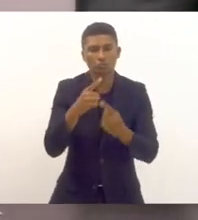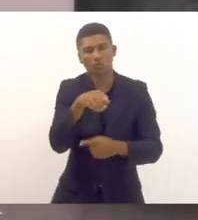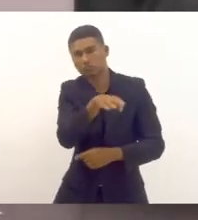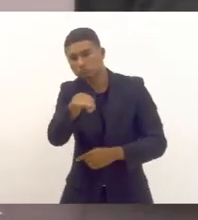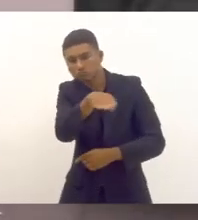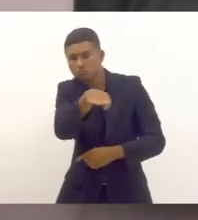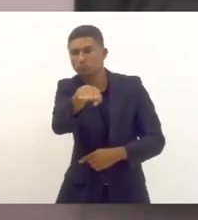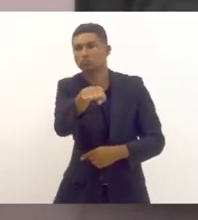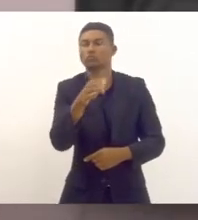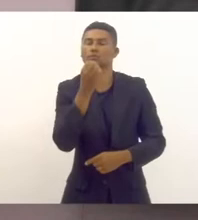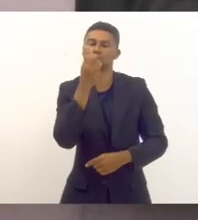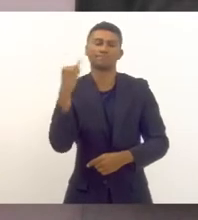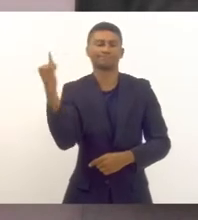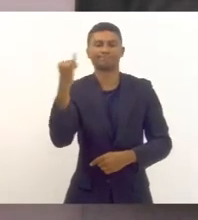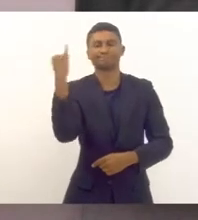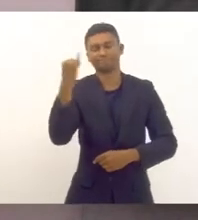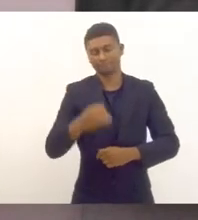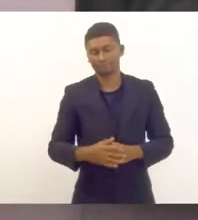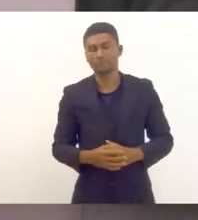eu queria apenas citar